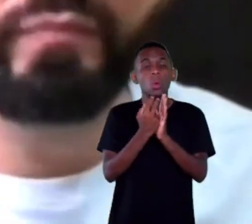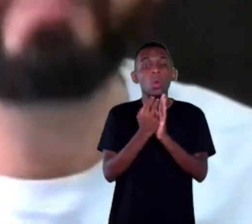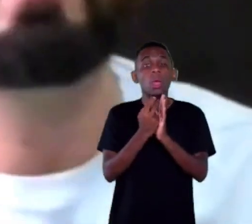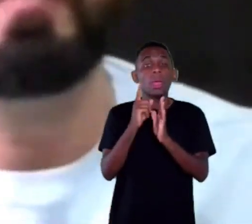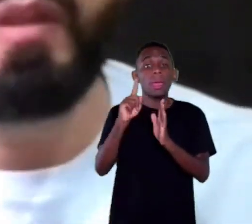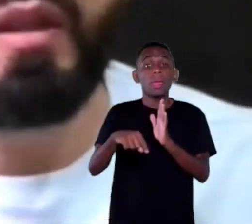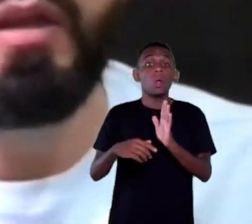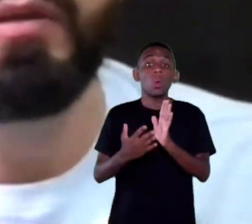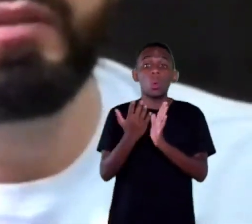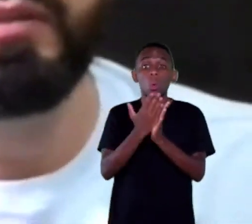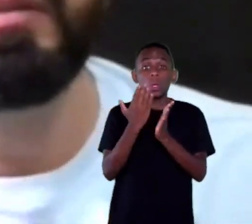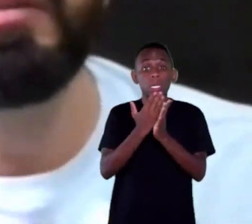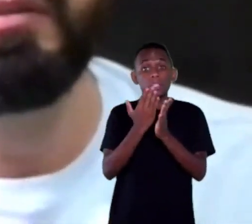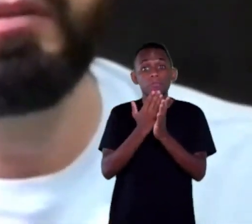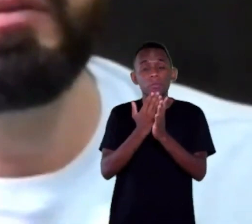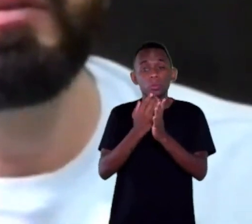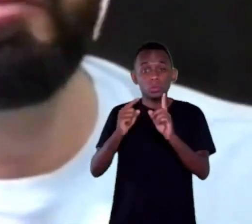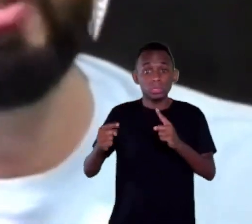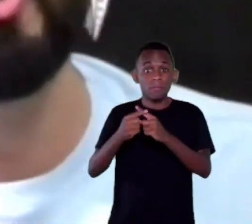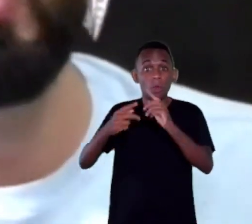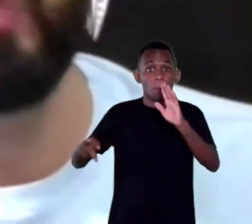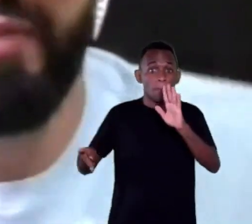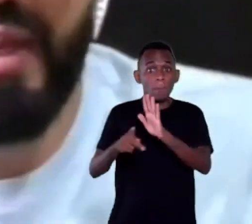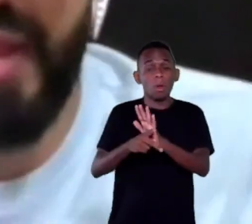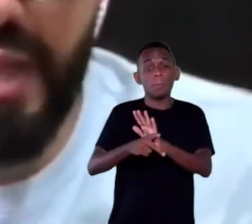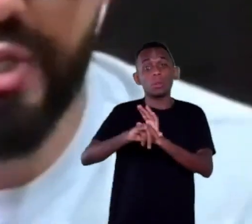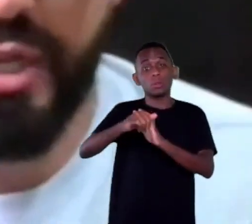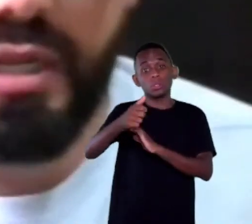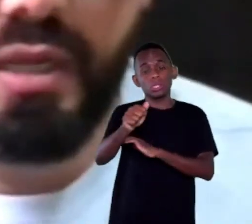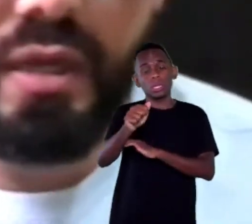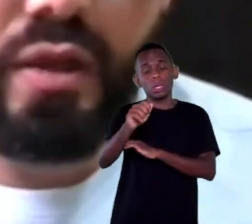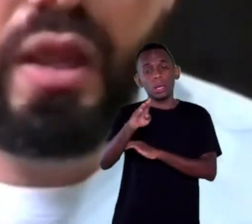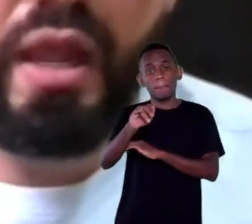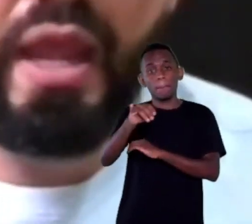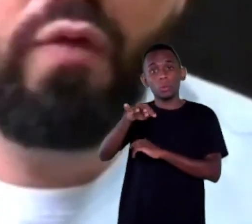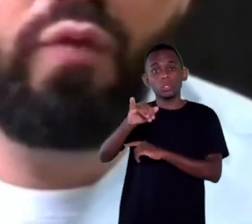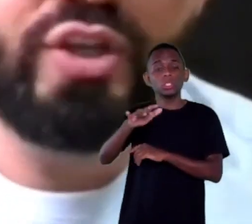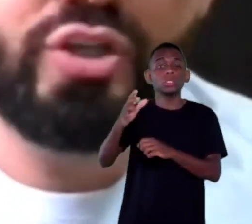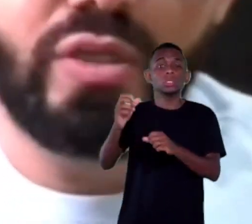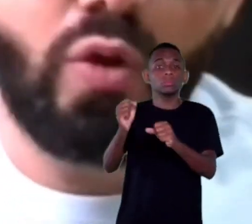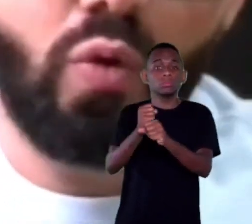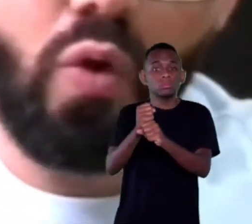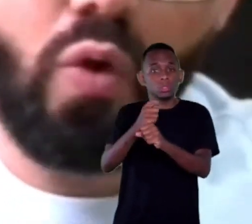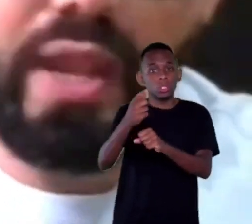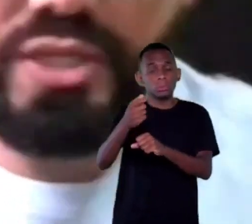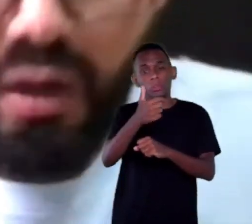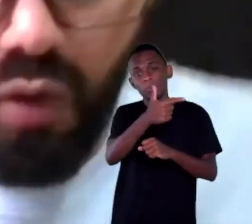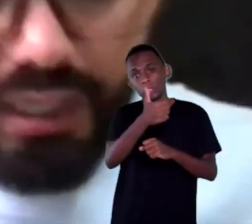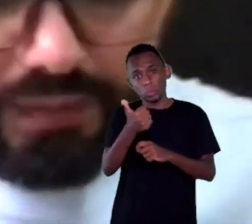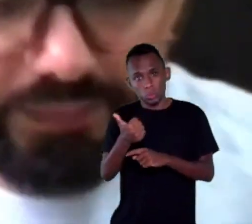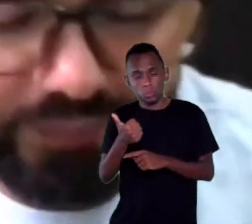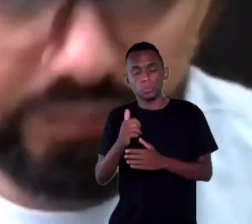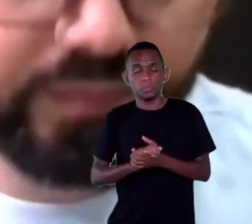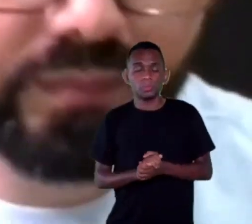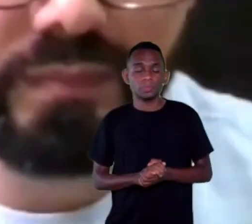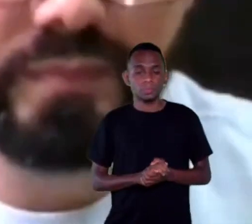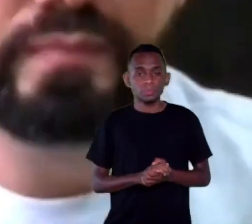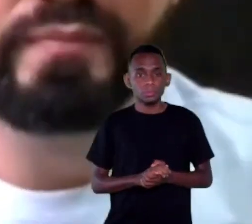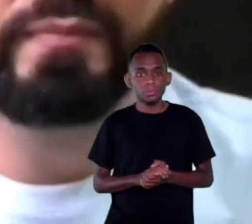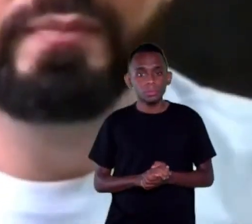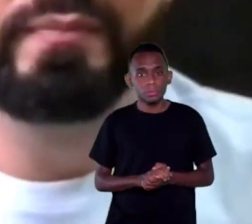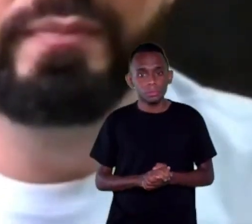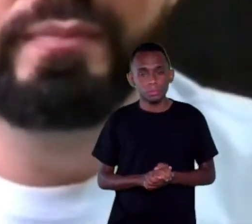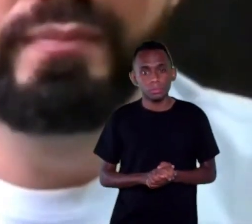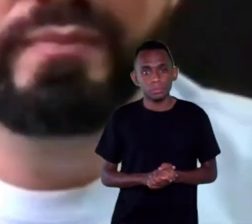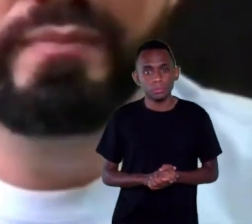Prêmio Jabuti de 2022, né? 21, na verdade. 21. O 22 é o corrente agora.